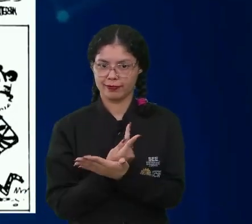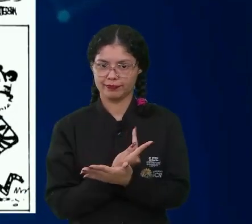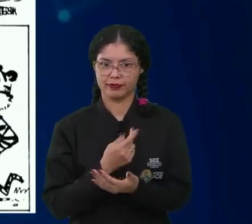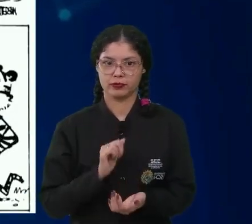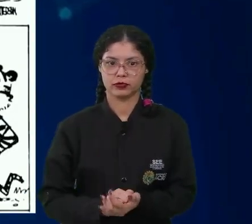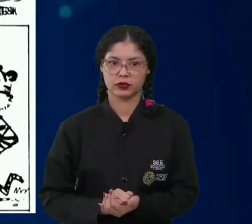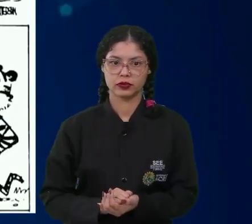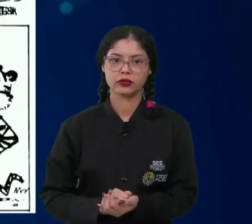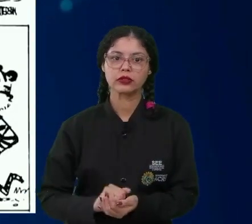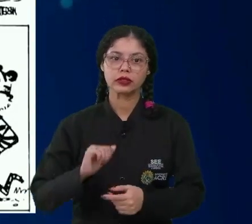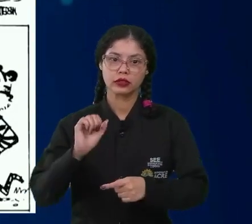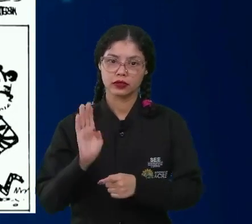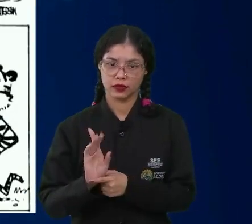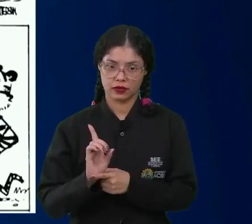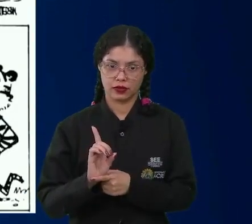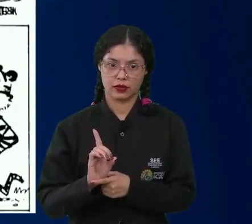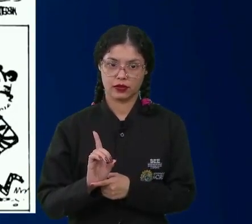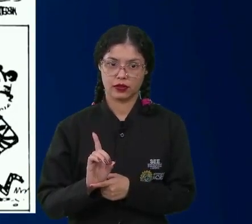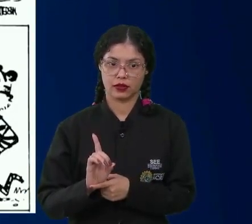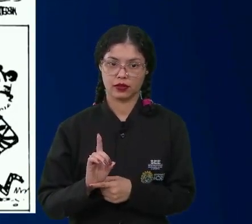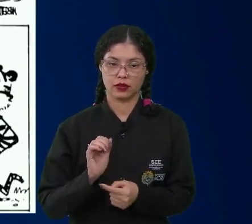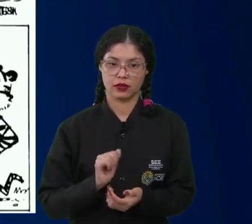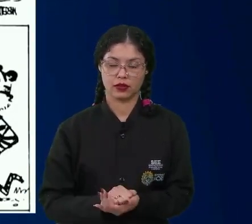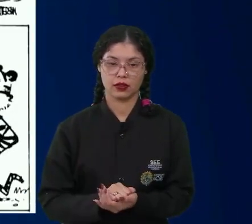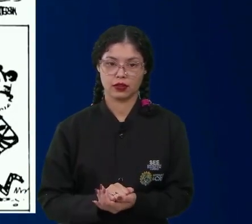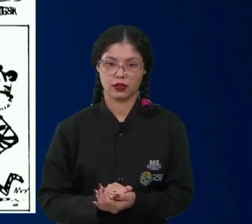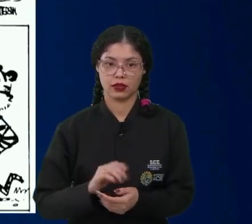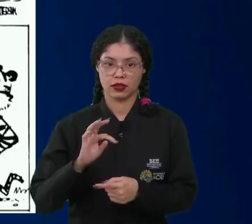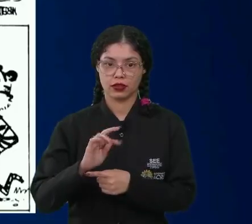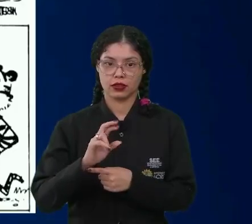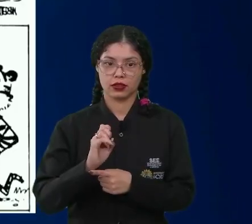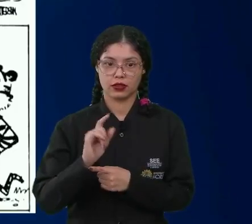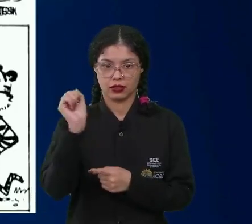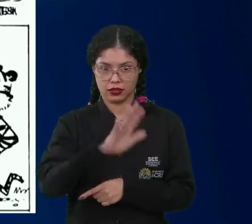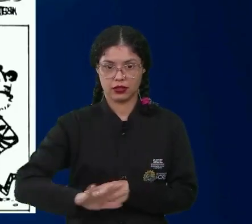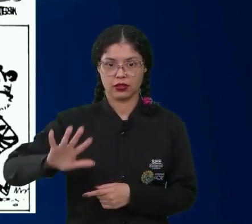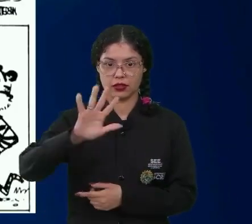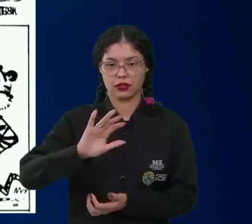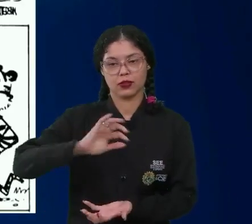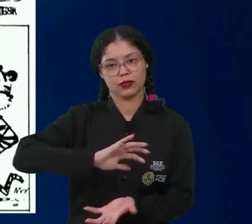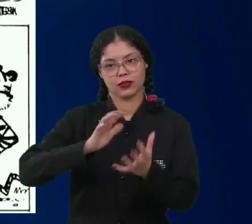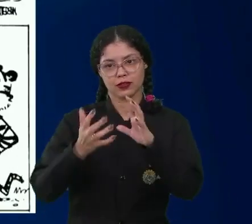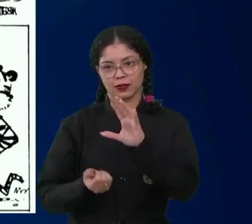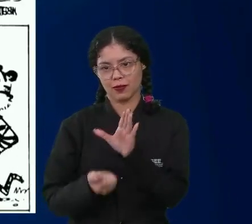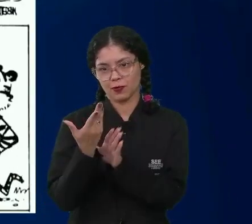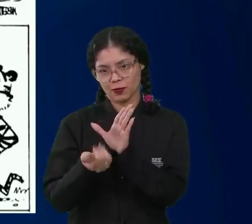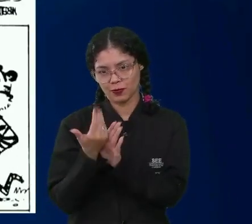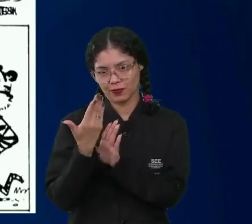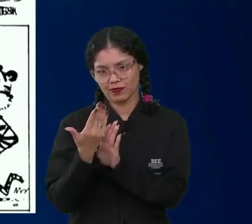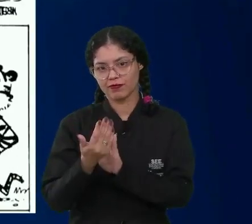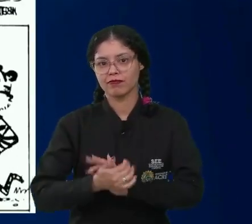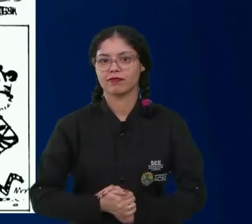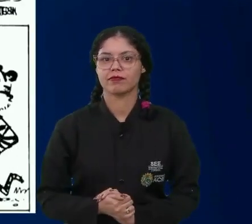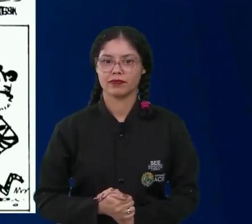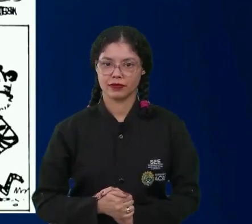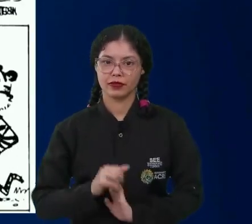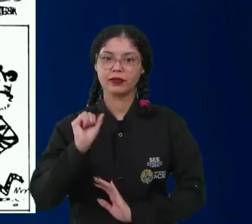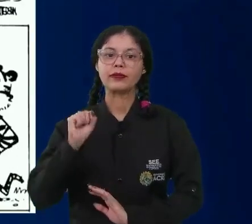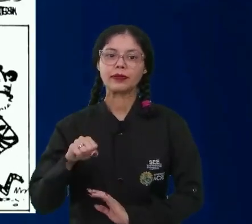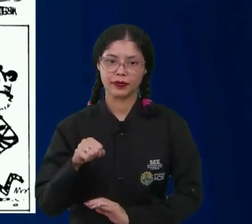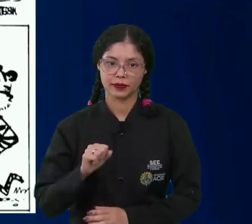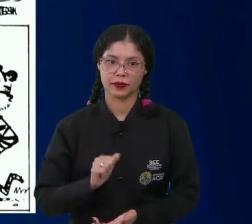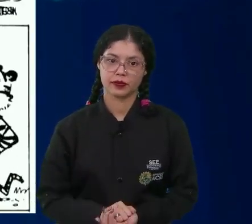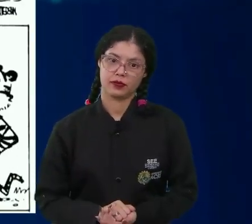incorreto. A tirinha, ela faz menção à transnacionalização da produção? Sim,